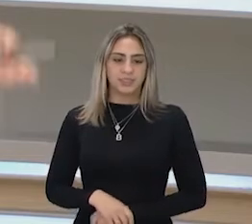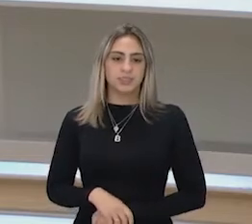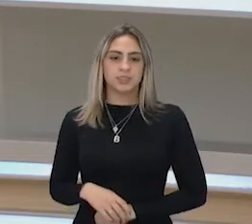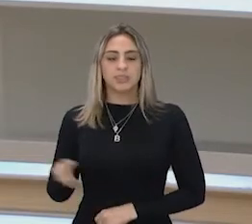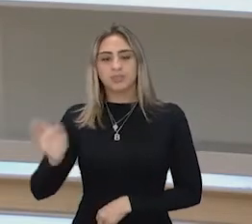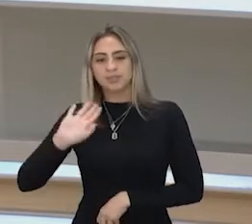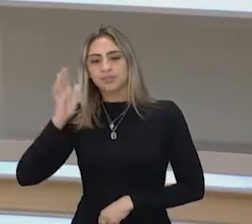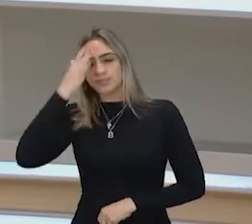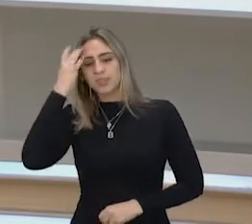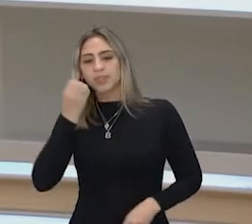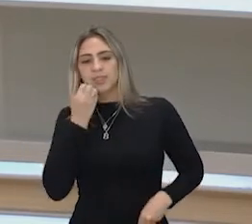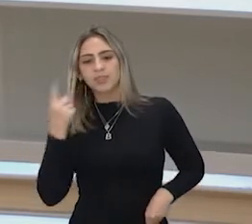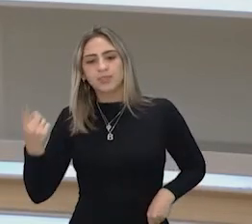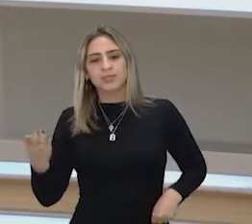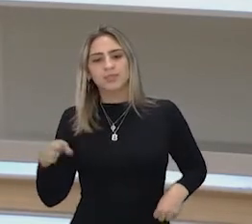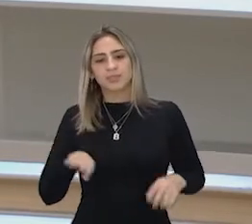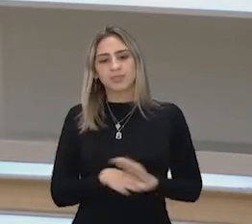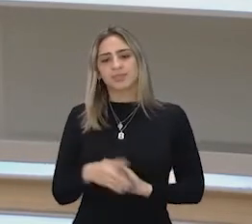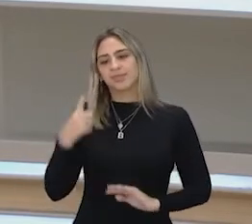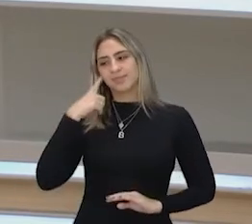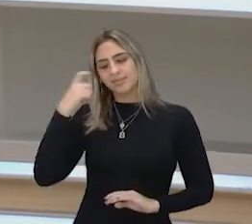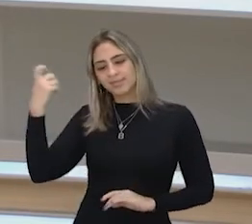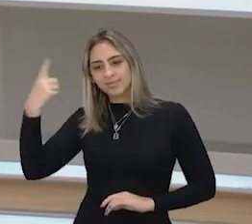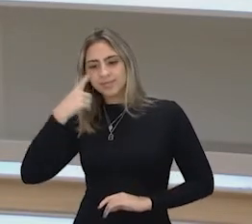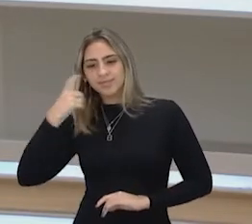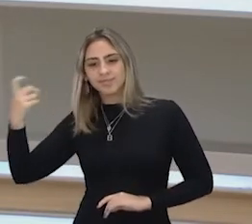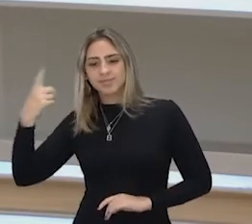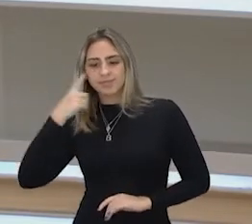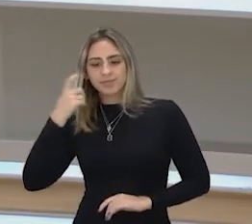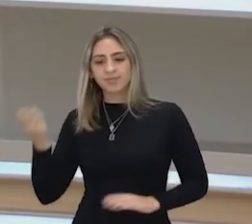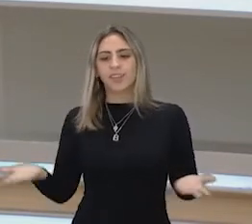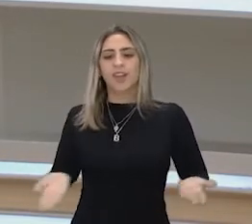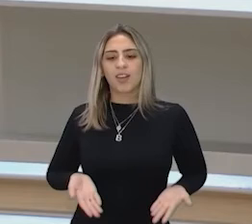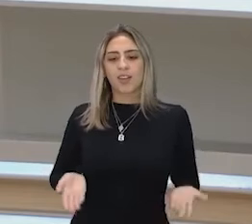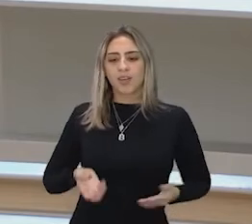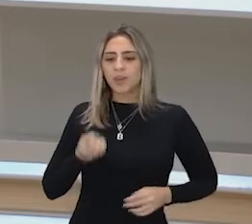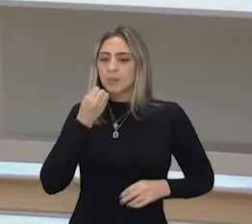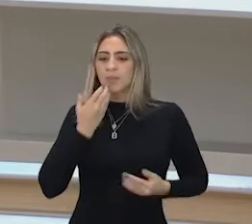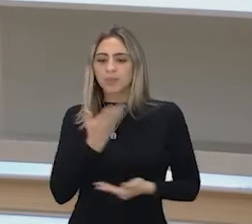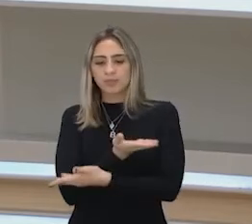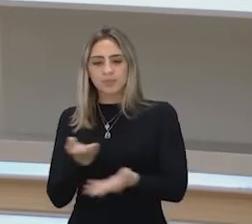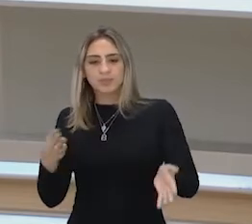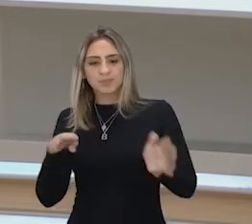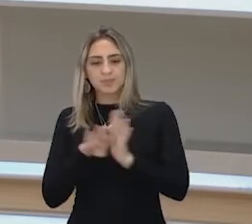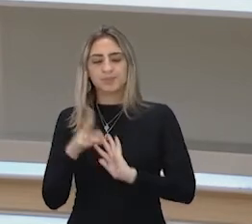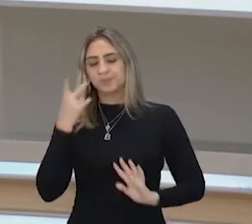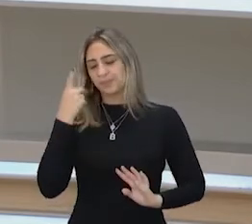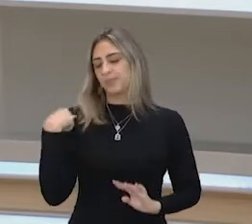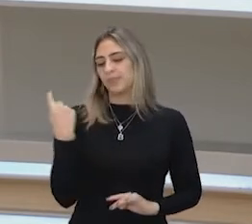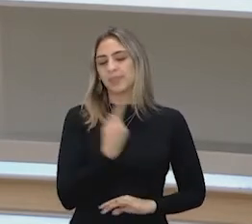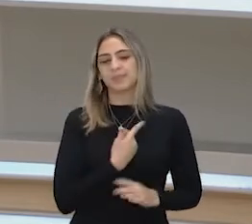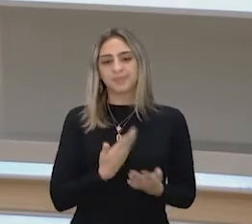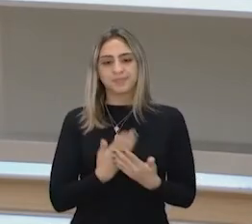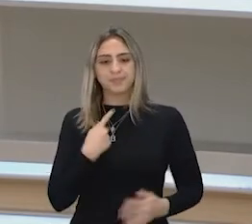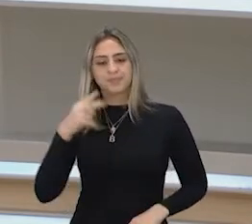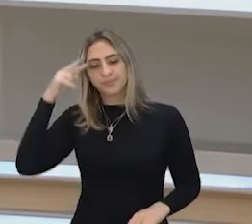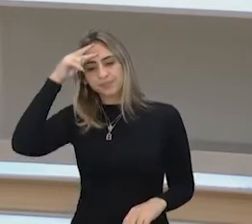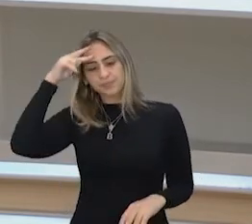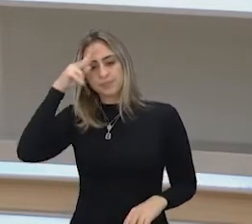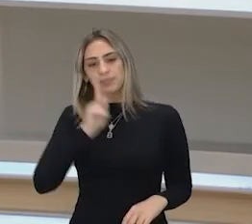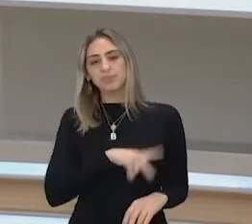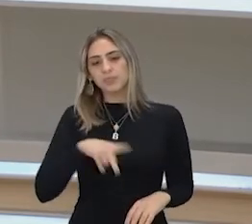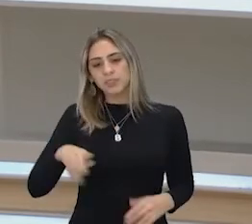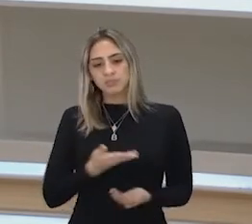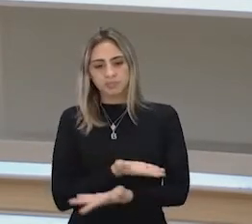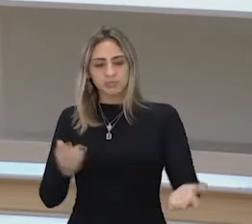Oi, gente, que bom que vocês chegaram. Aê, ouço o sinal da nossa entrada. Que bom que vocês chegaram aqui para a nossa aula. Eu sou Viviane, a professora de